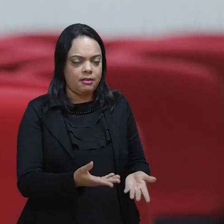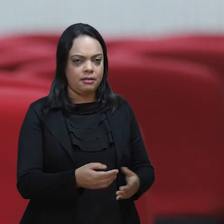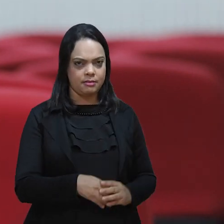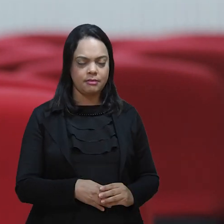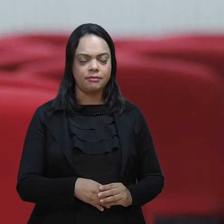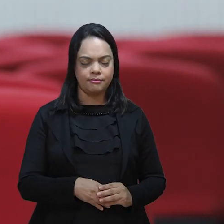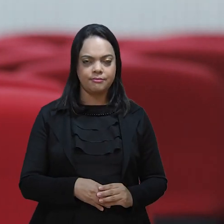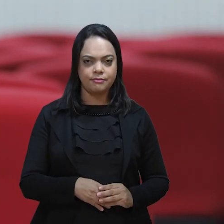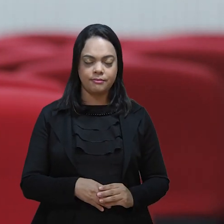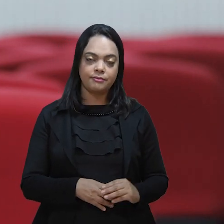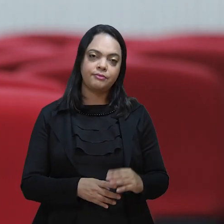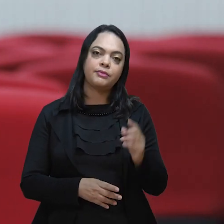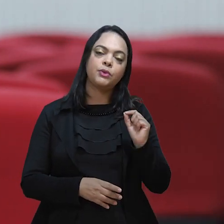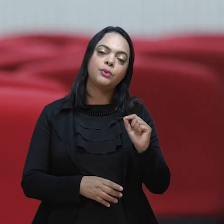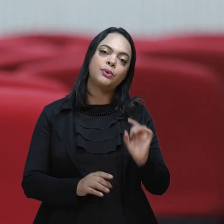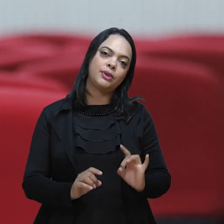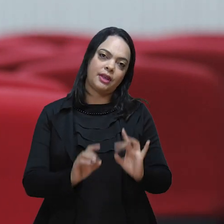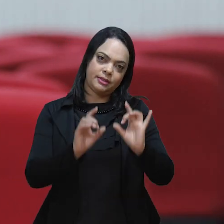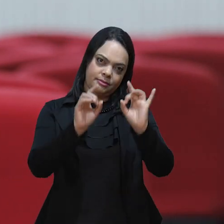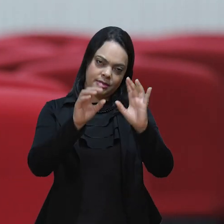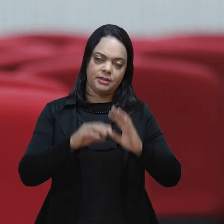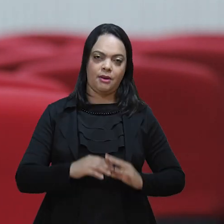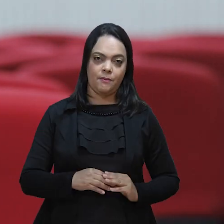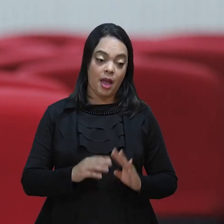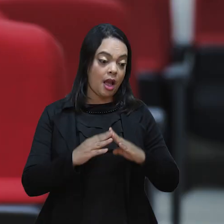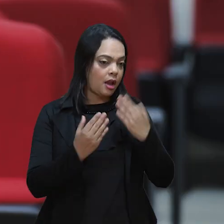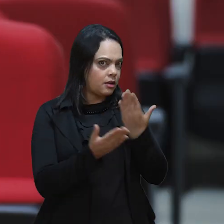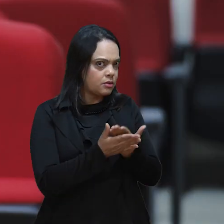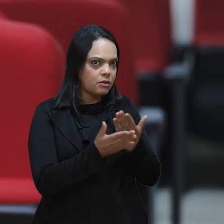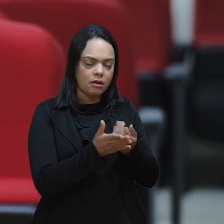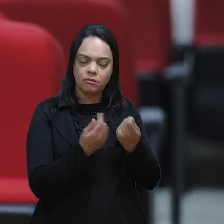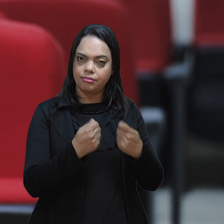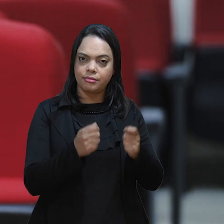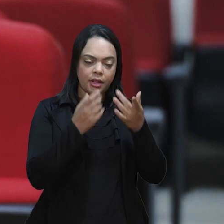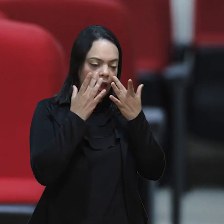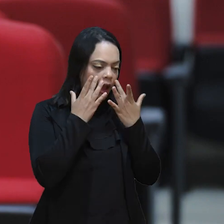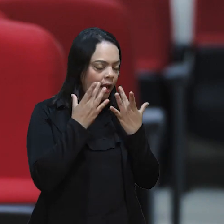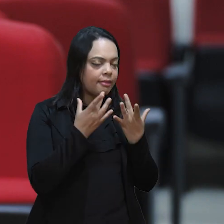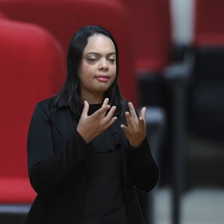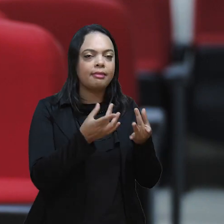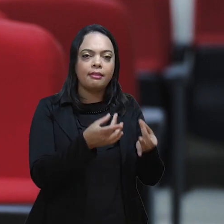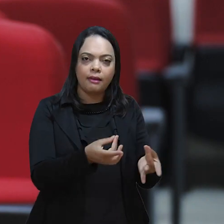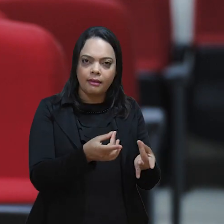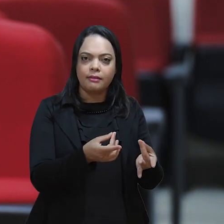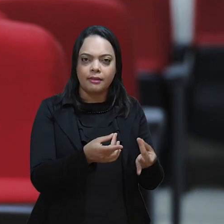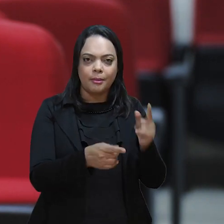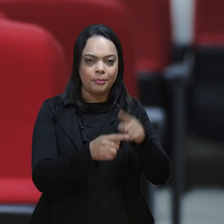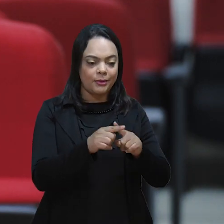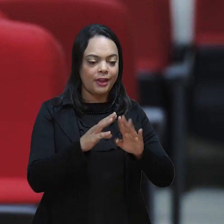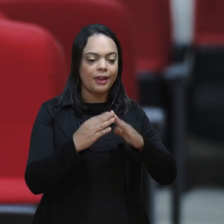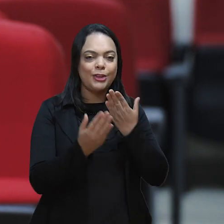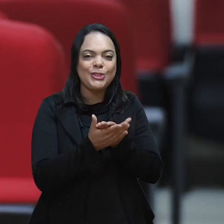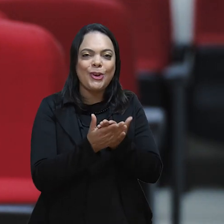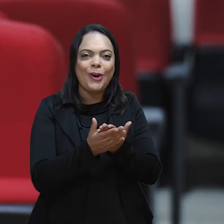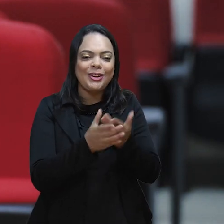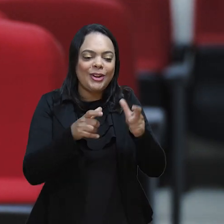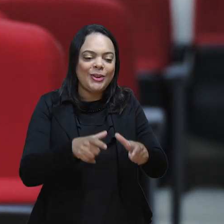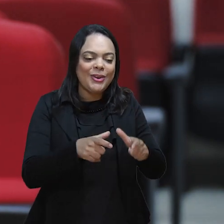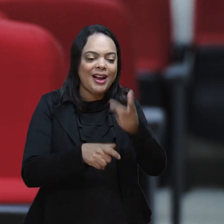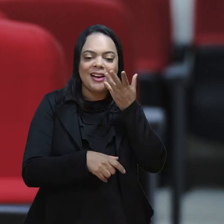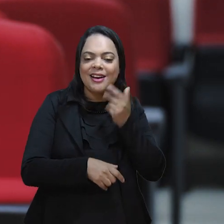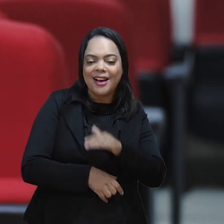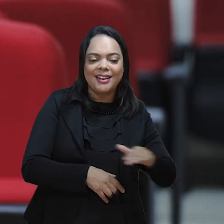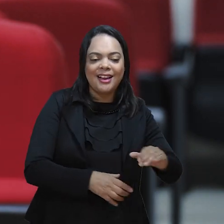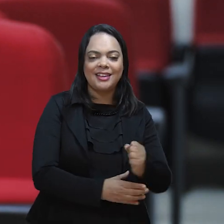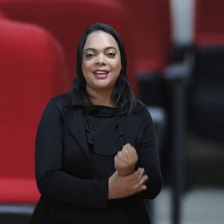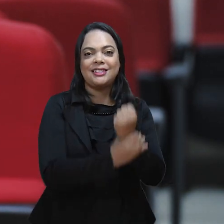eu destacaria em especial a escola. Ela precisa estar atenta como lugar protetivo para a criança, porque a